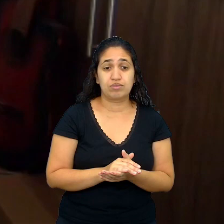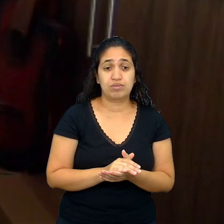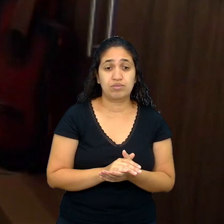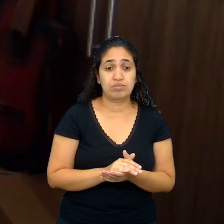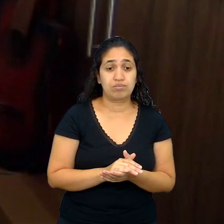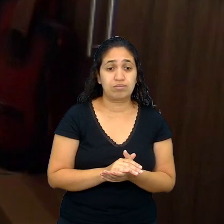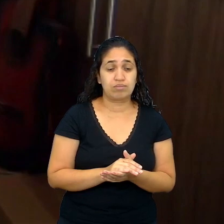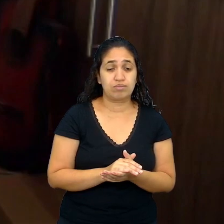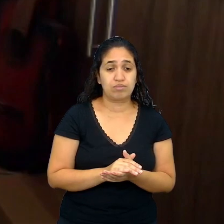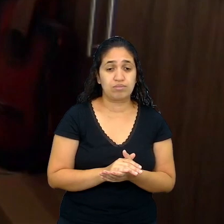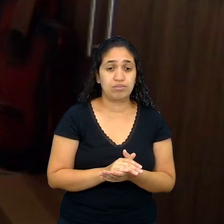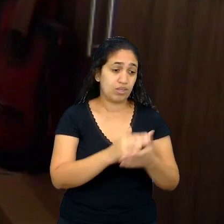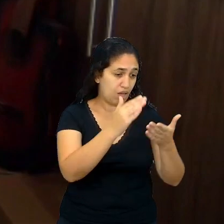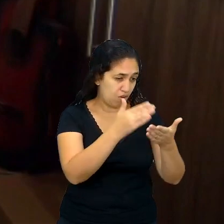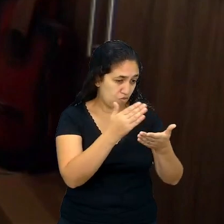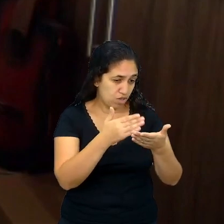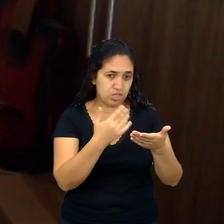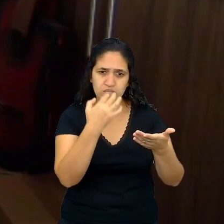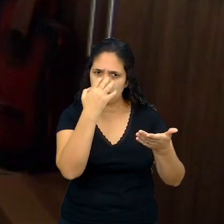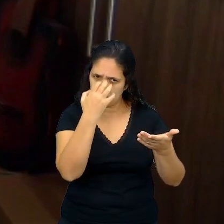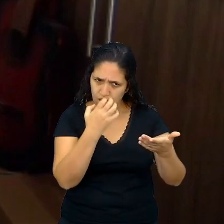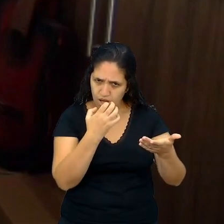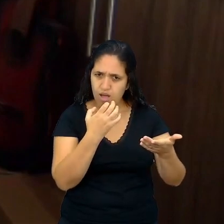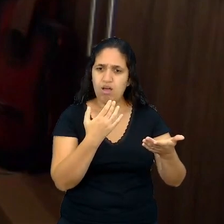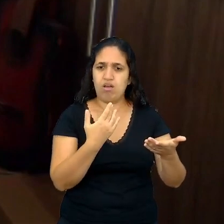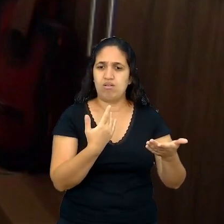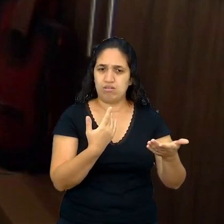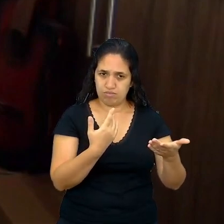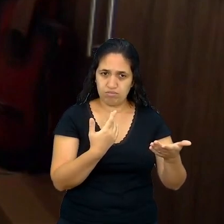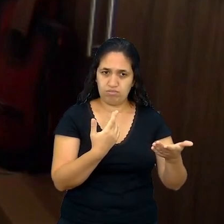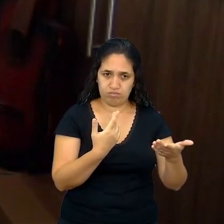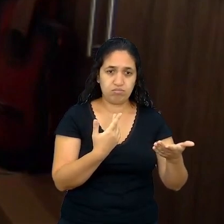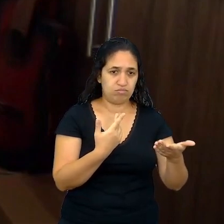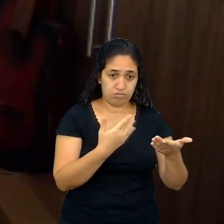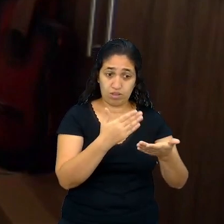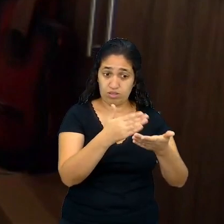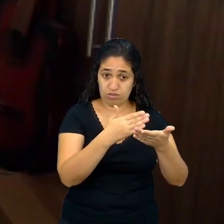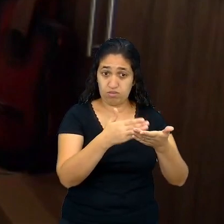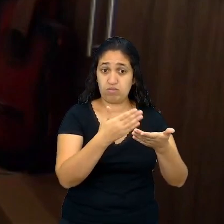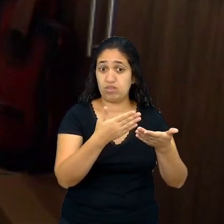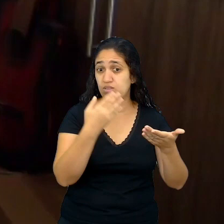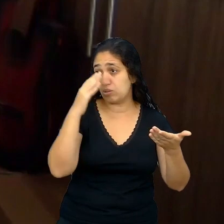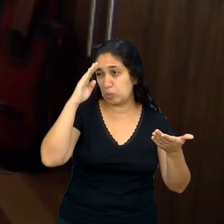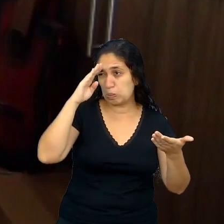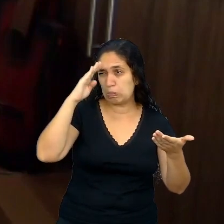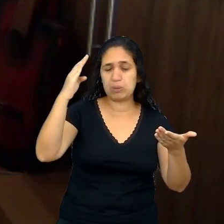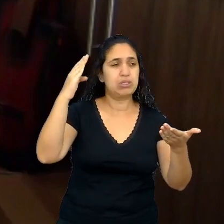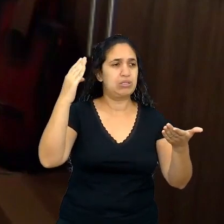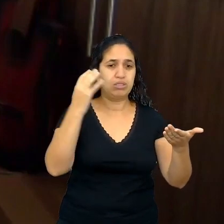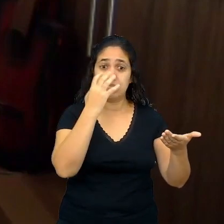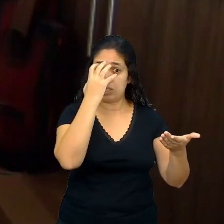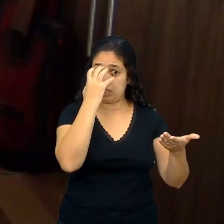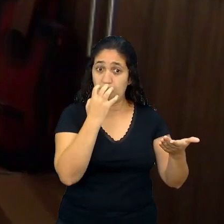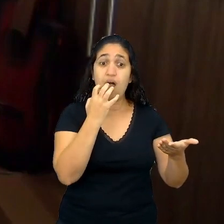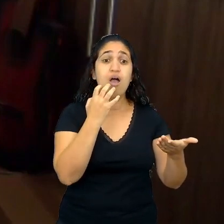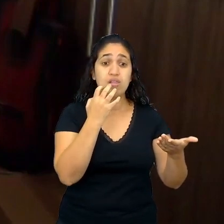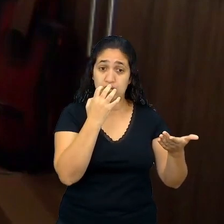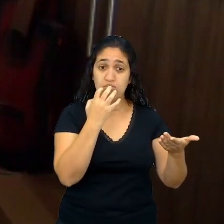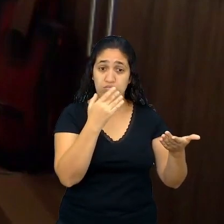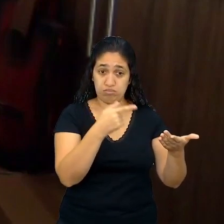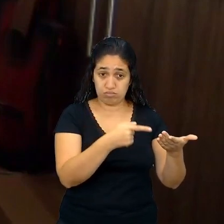né, de preferência avaliação cega por pares, né, que são as revistas mais conceituadas, as revistas mais sérias do ponto de vista